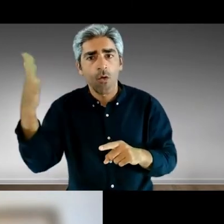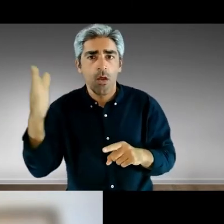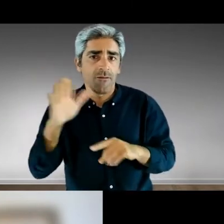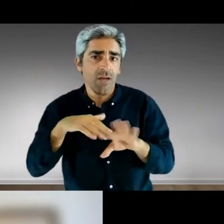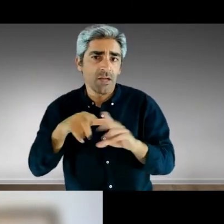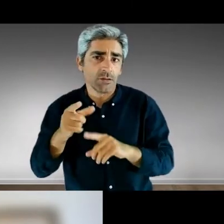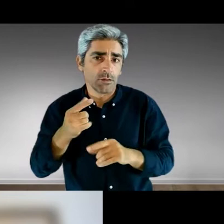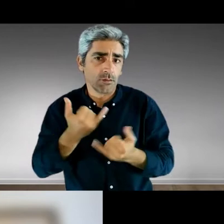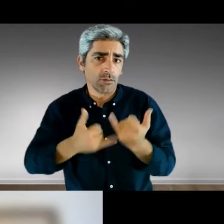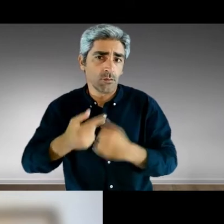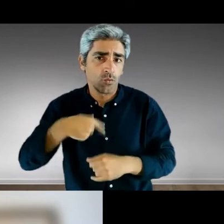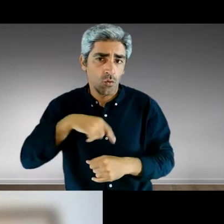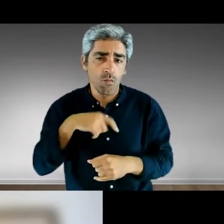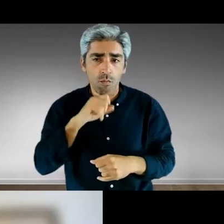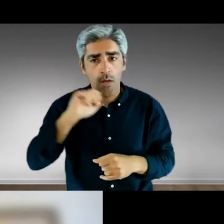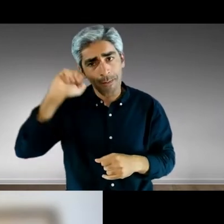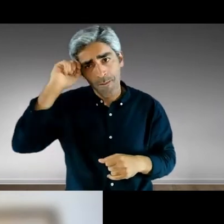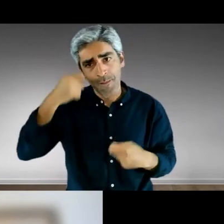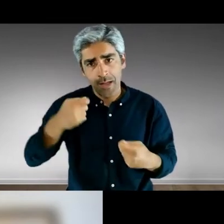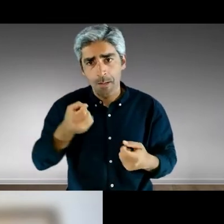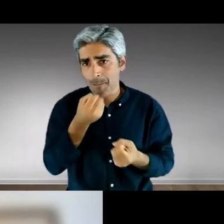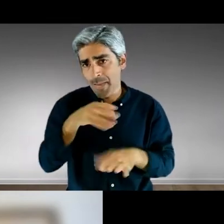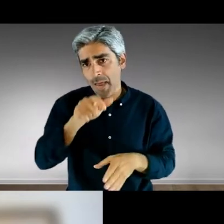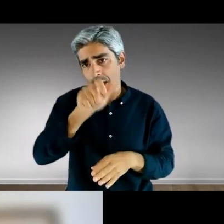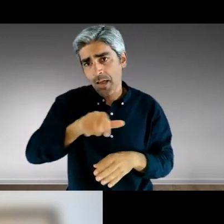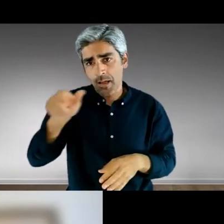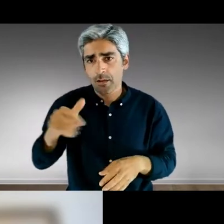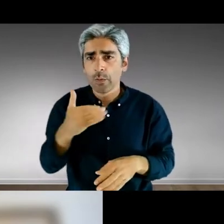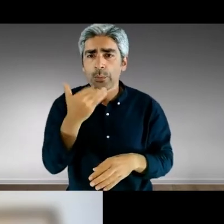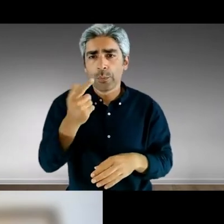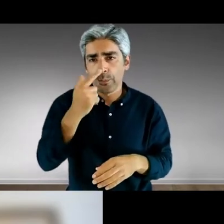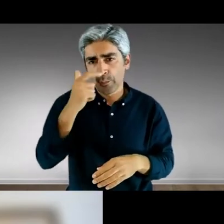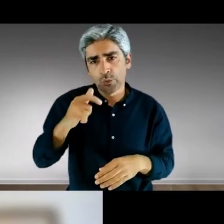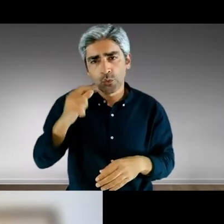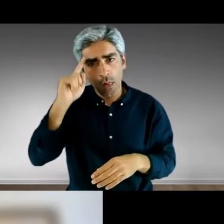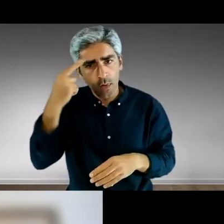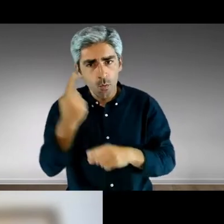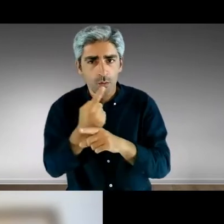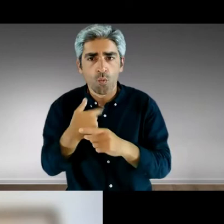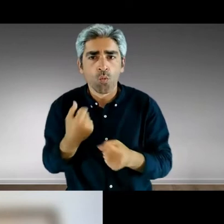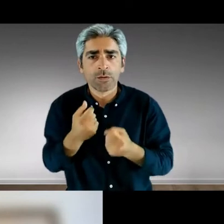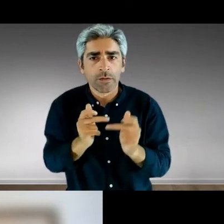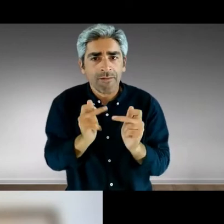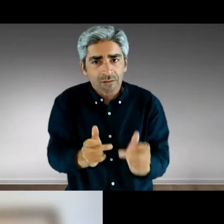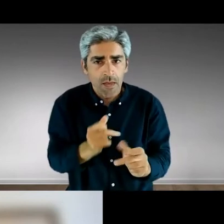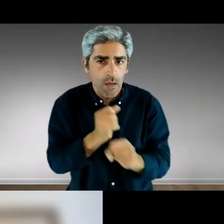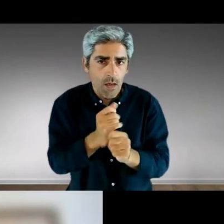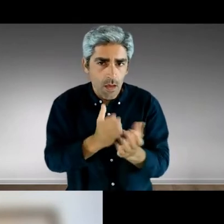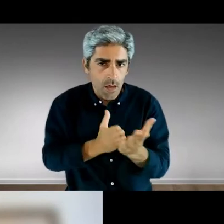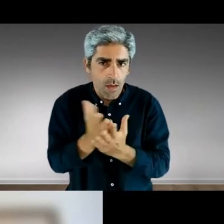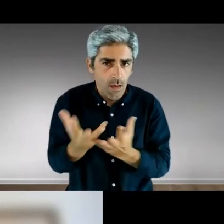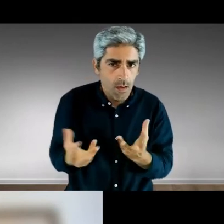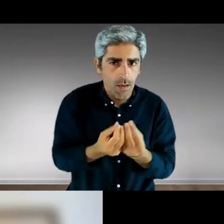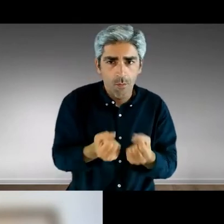sim tem um custo, ou pode ter um custo de eu estar a perder talento e não conseguir reter talento. E